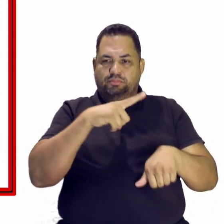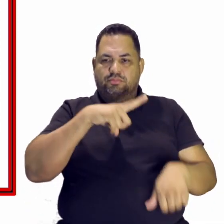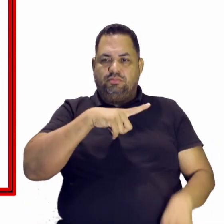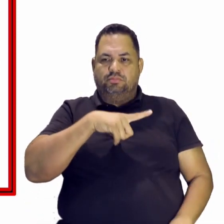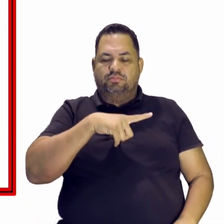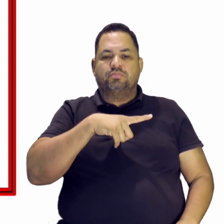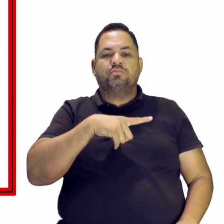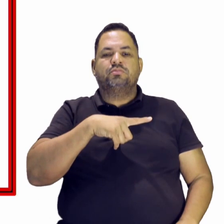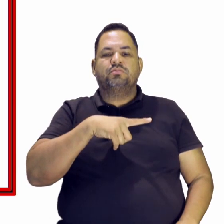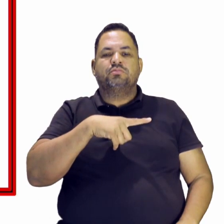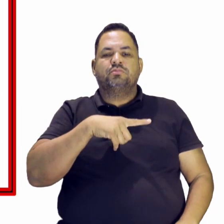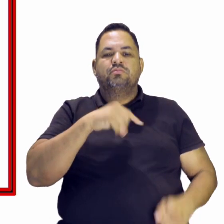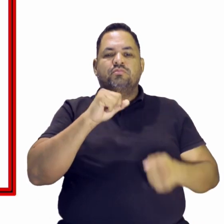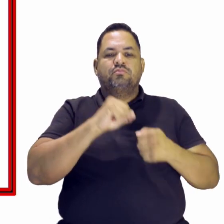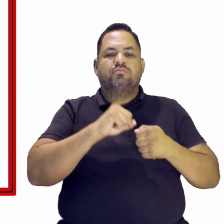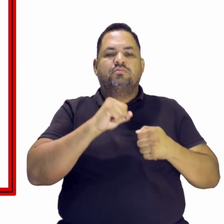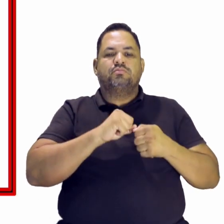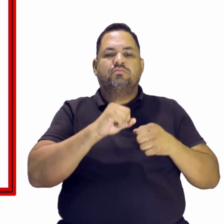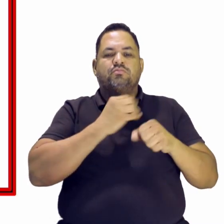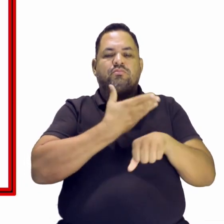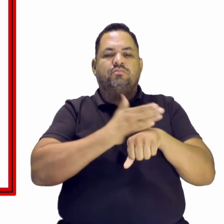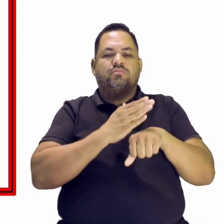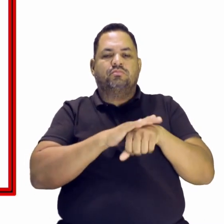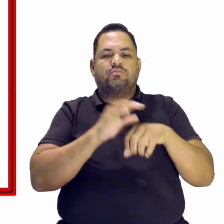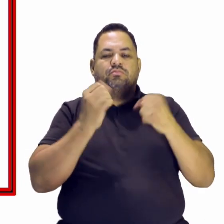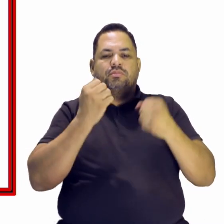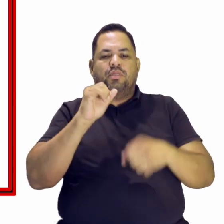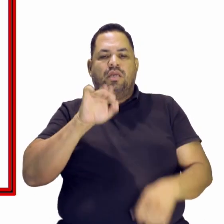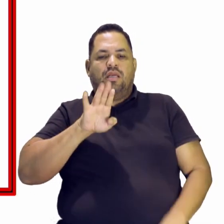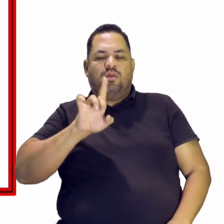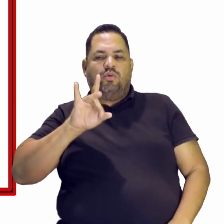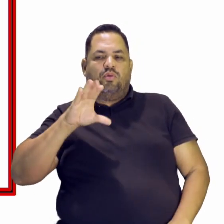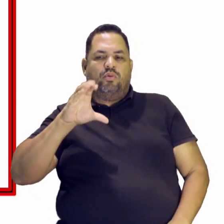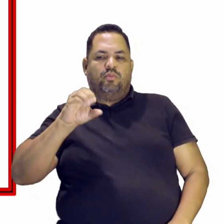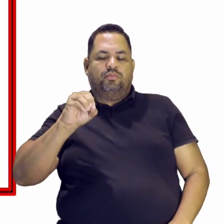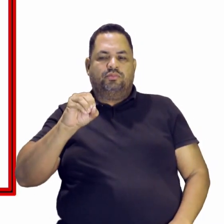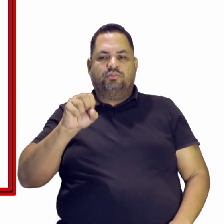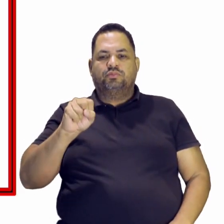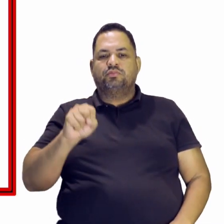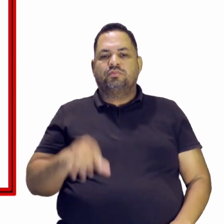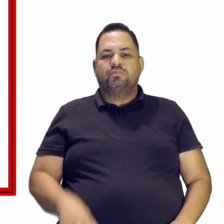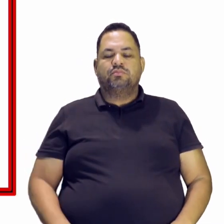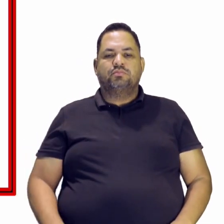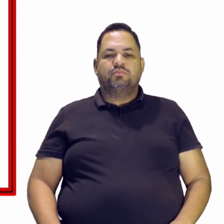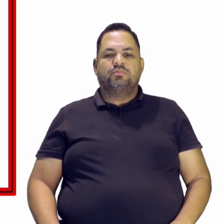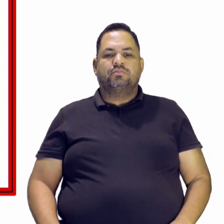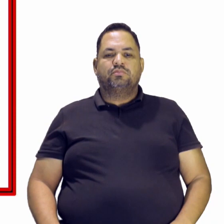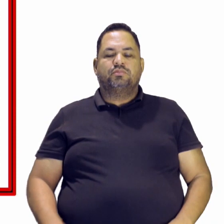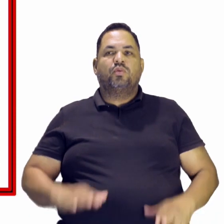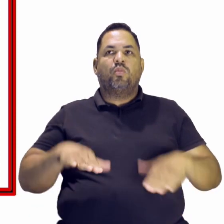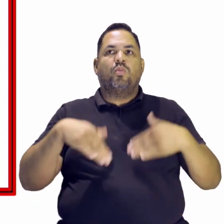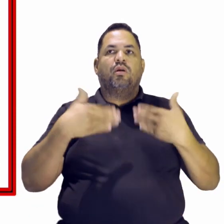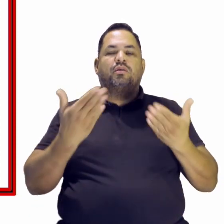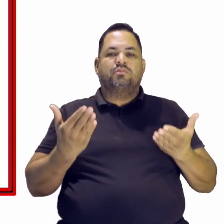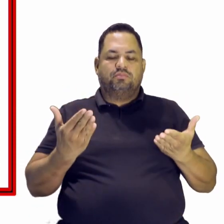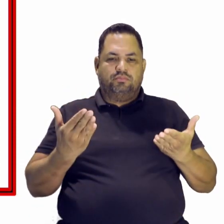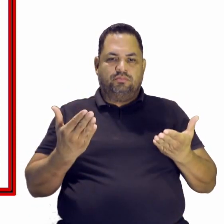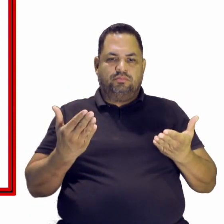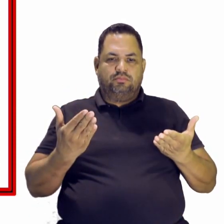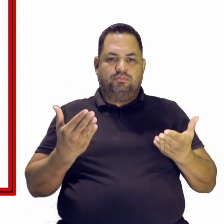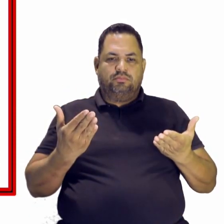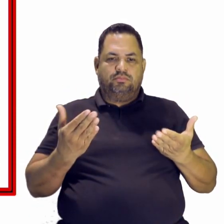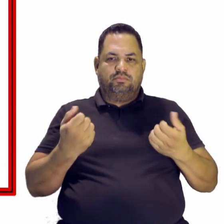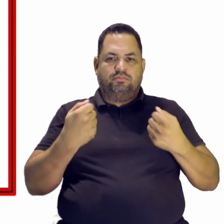que fazer exercícios que sejam aeróbios. Quais exercícios aeróbios? Quais? Será que eu